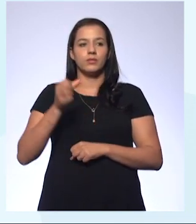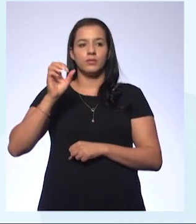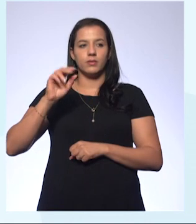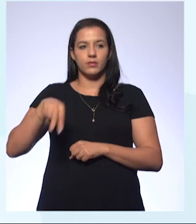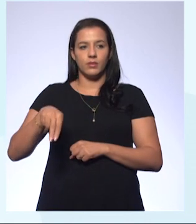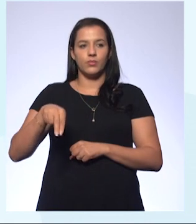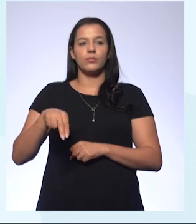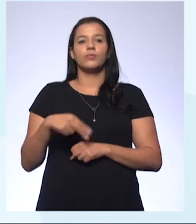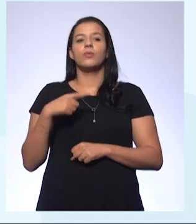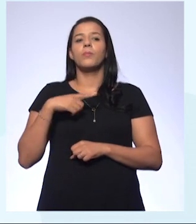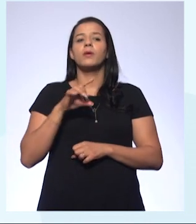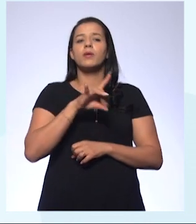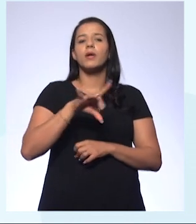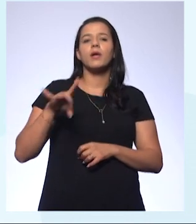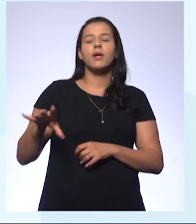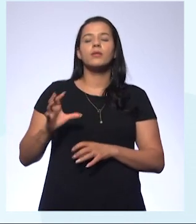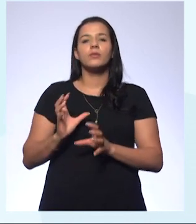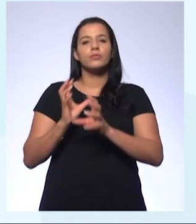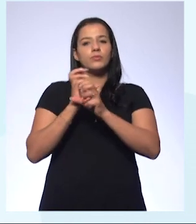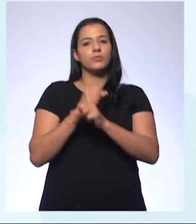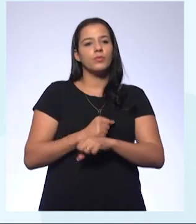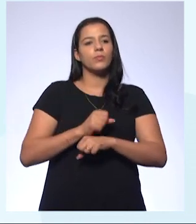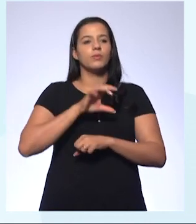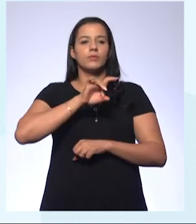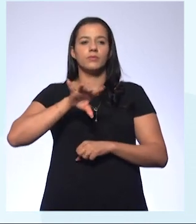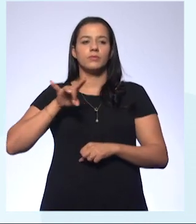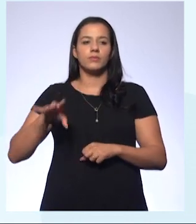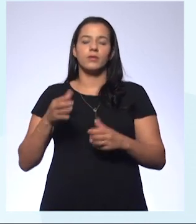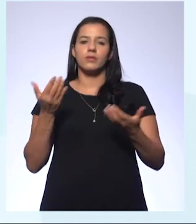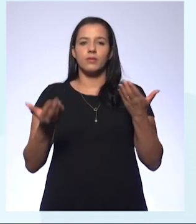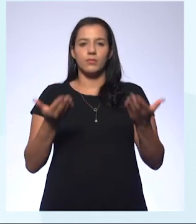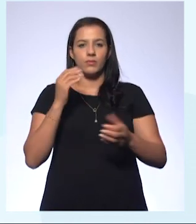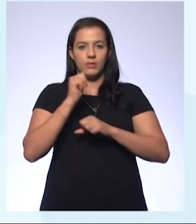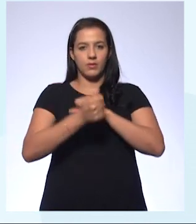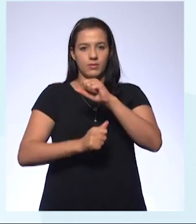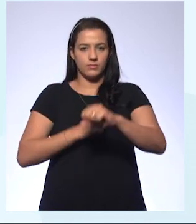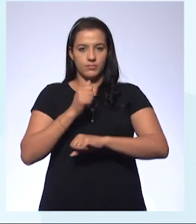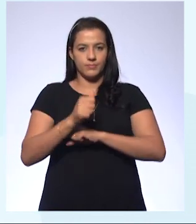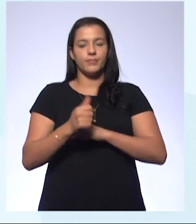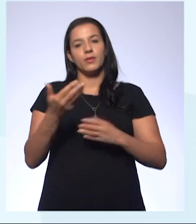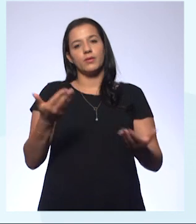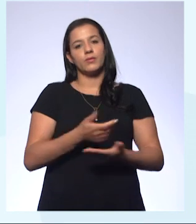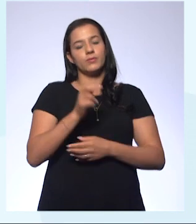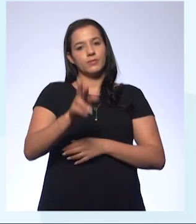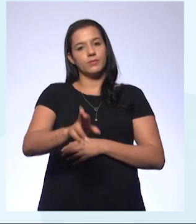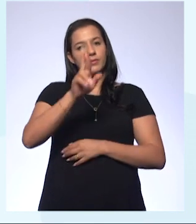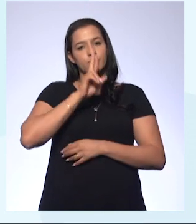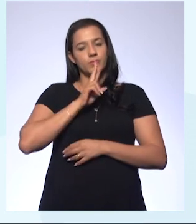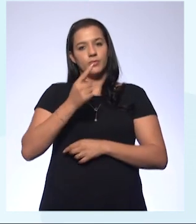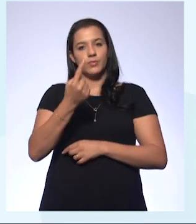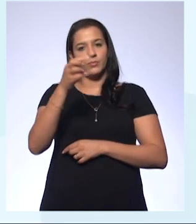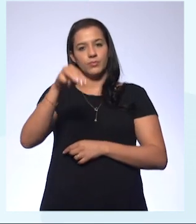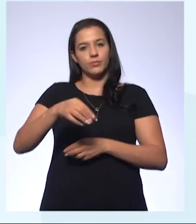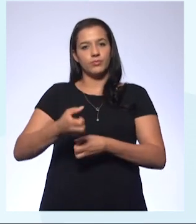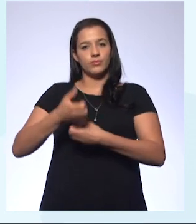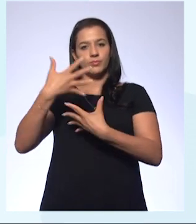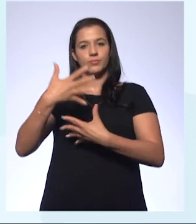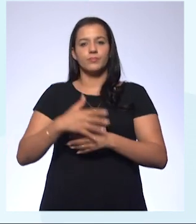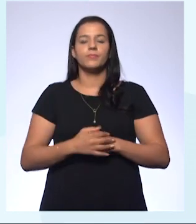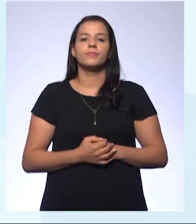atômico, número de massa, a gente vai responder aqui. O átomo de um elemento químico apresenta 61 prótons, 61 elétrons